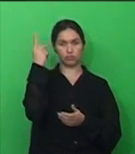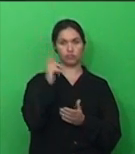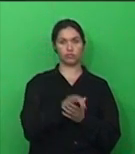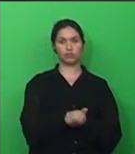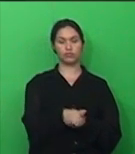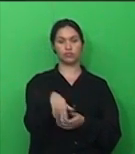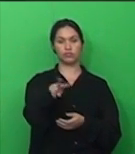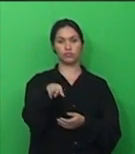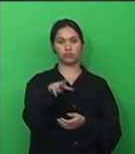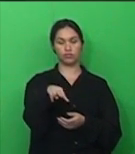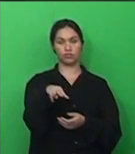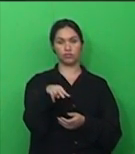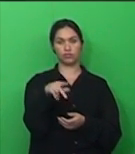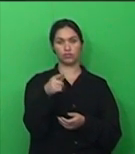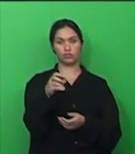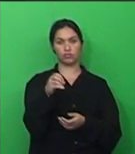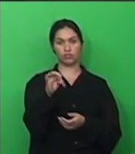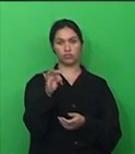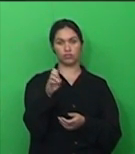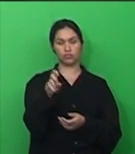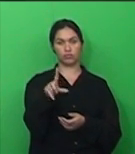Vereador Aldinei Potelec.